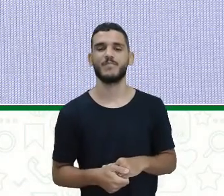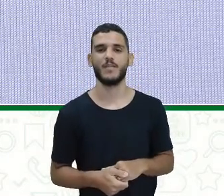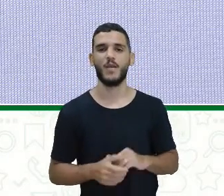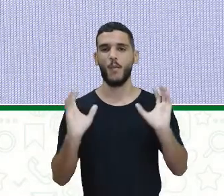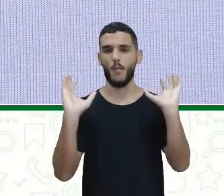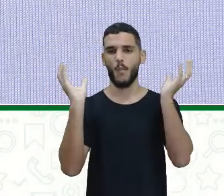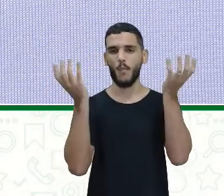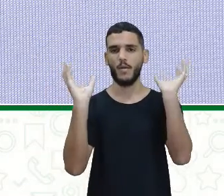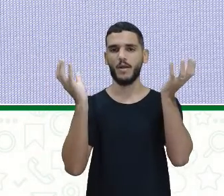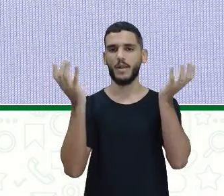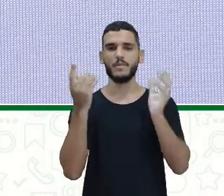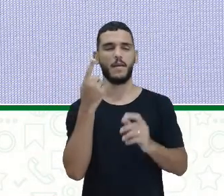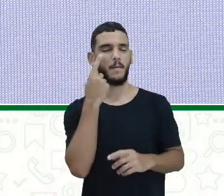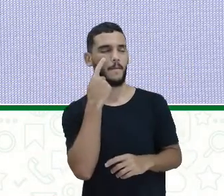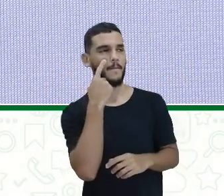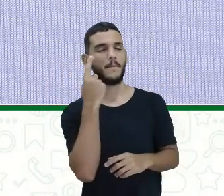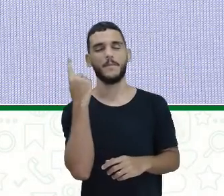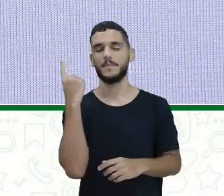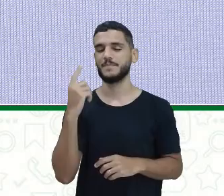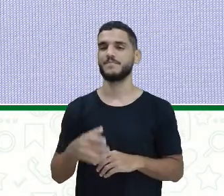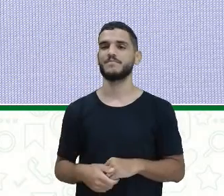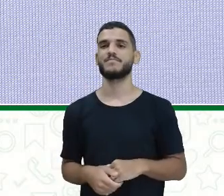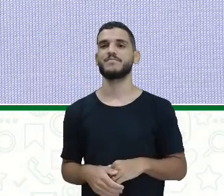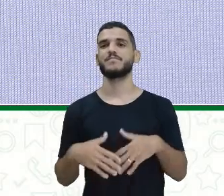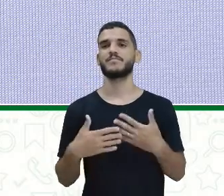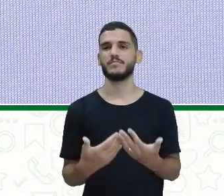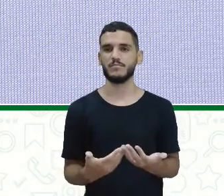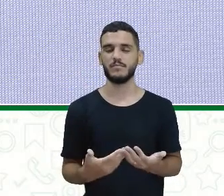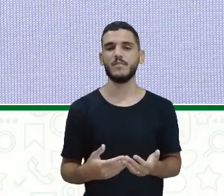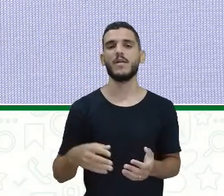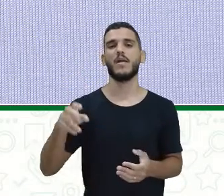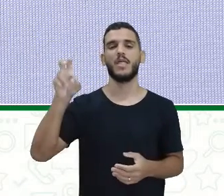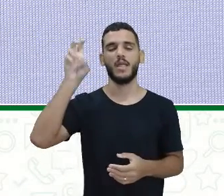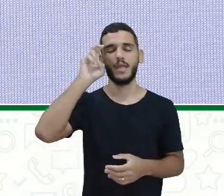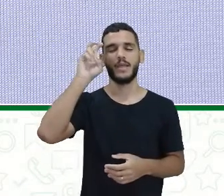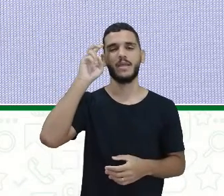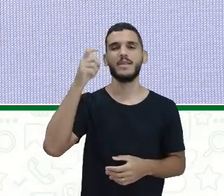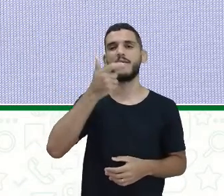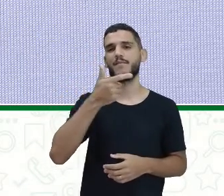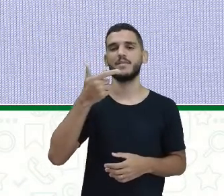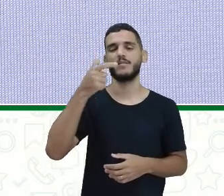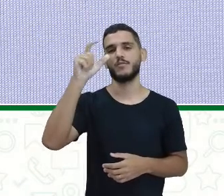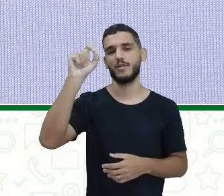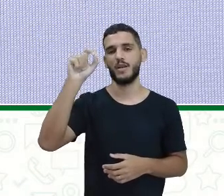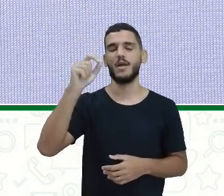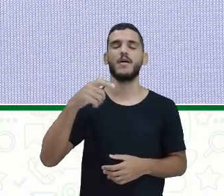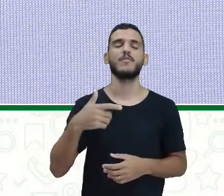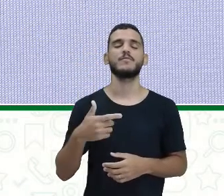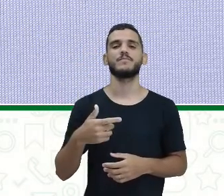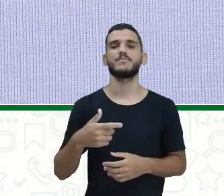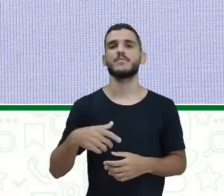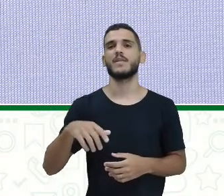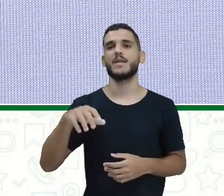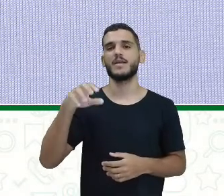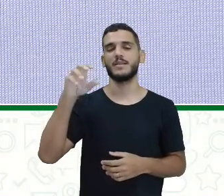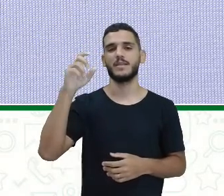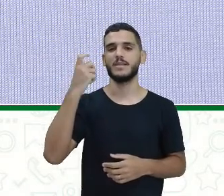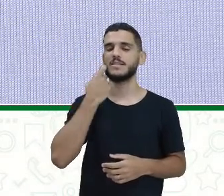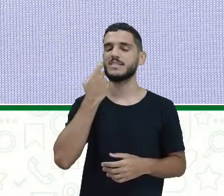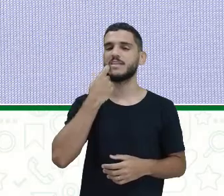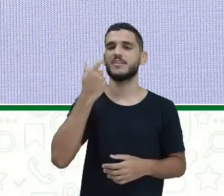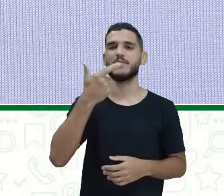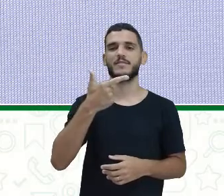só. Então, na quinta eram 22 graus, na sexta 25, no